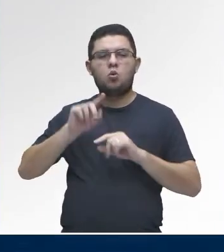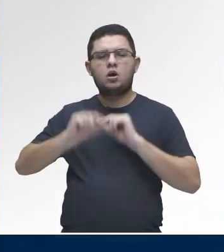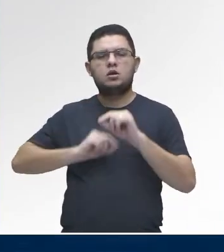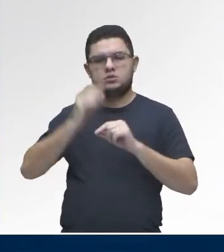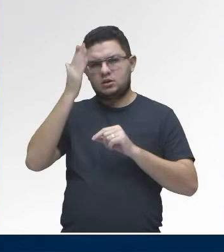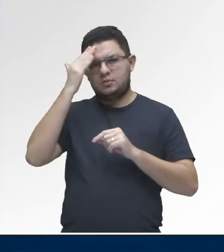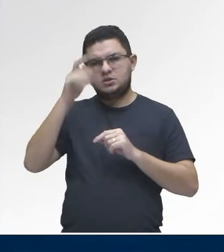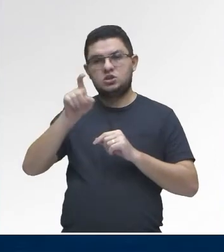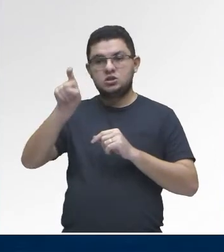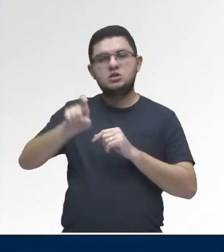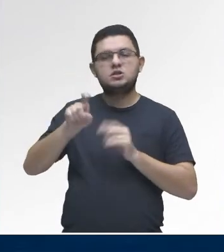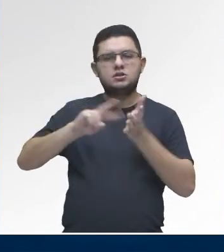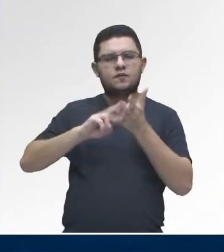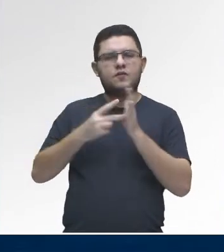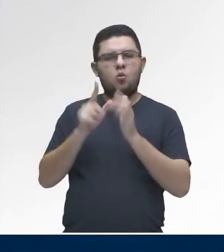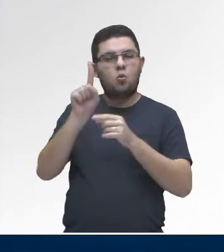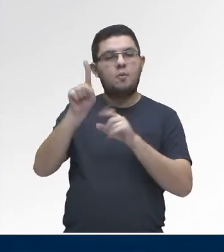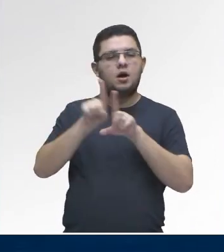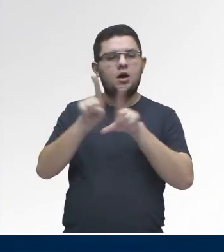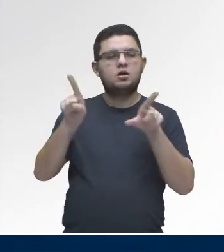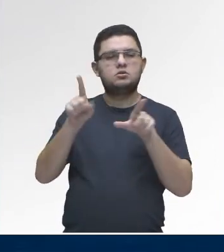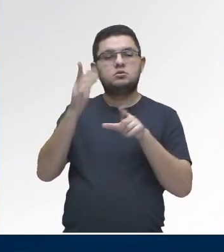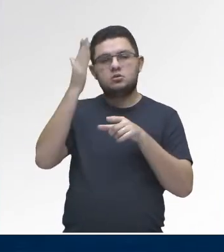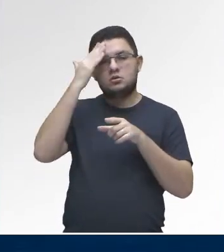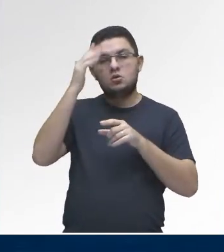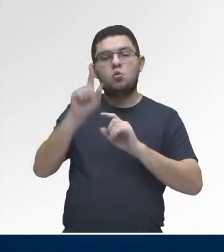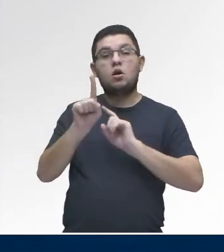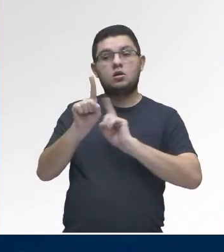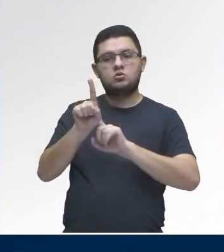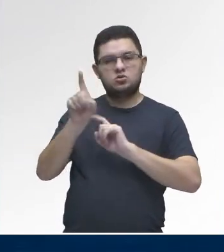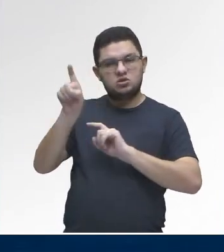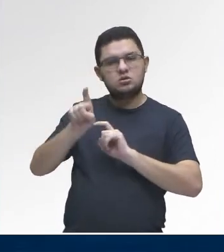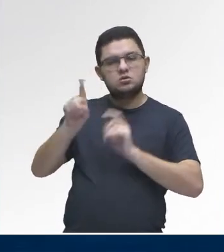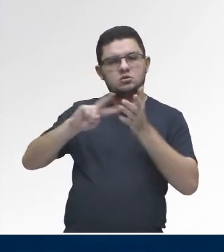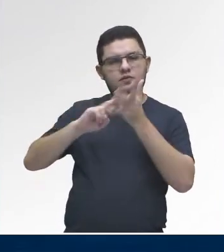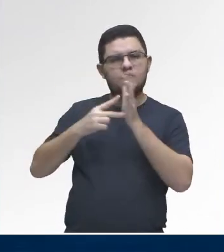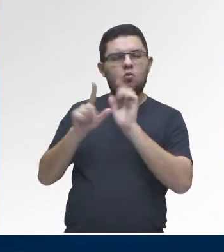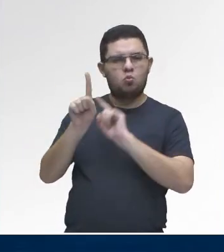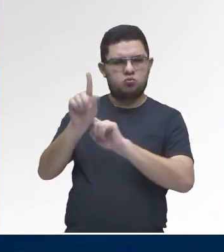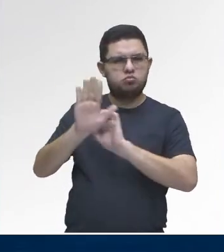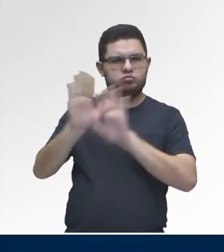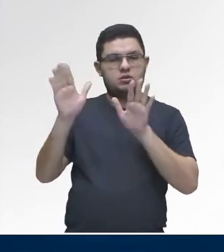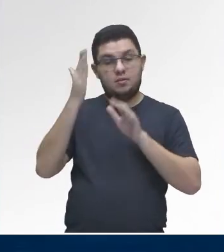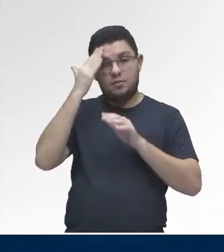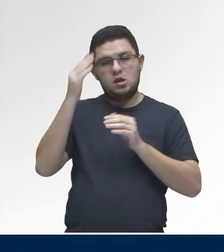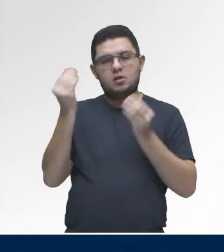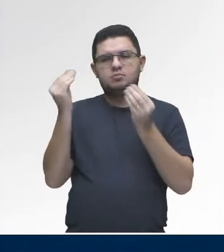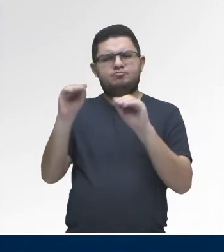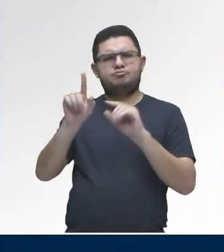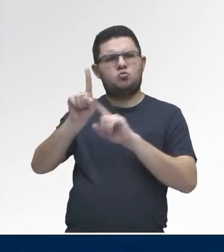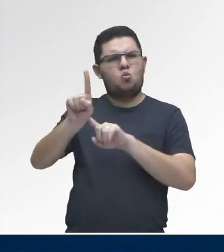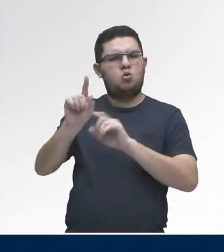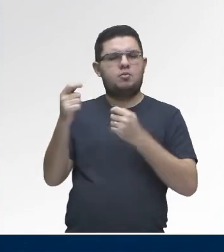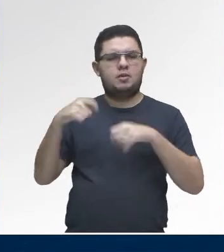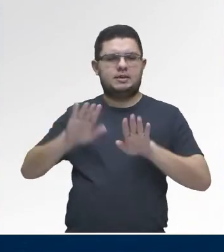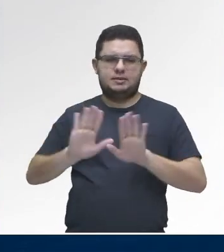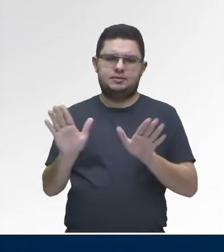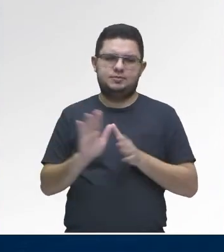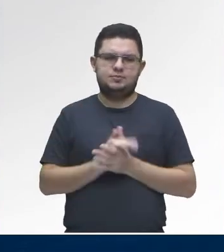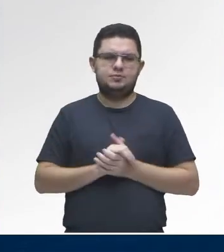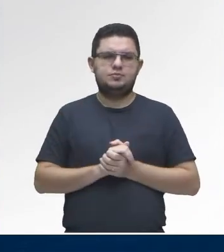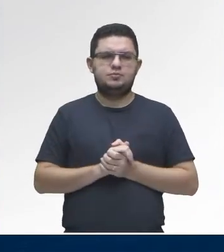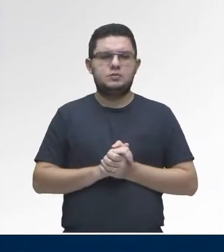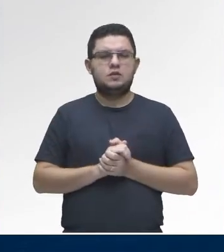x, mas isso já está dizendo que ele tem o valor de 1. Então, x mais x é igual a